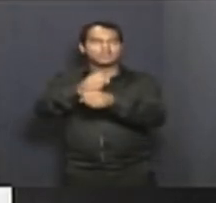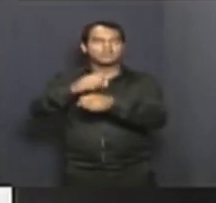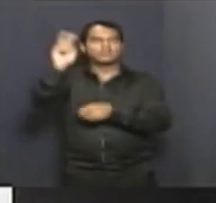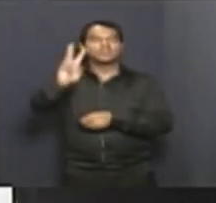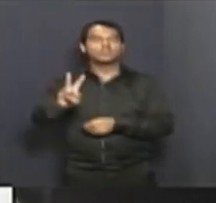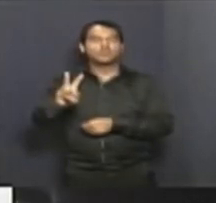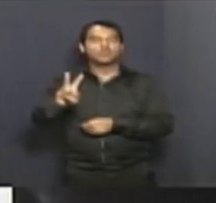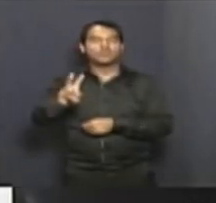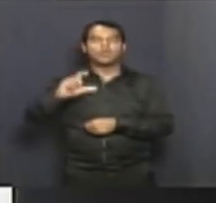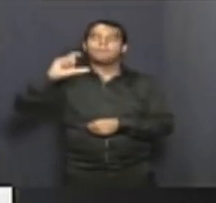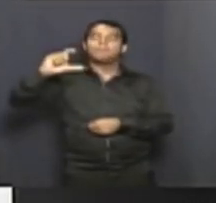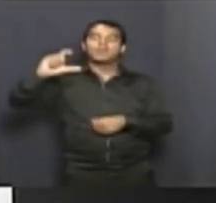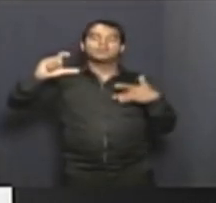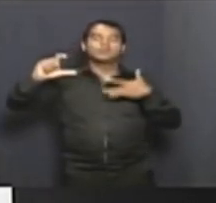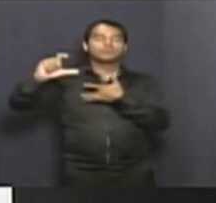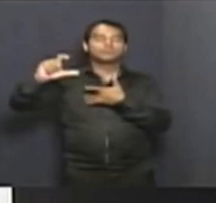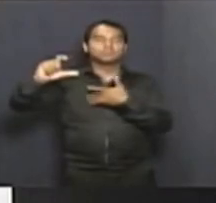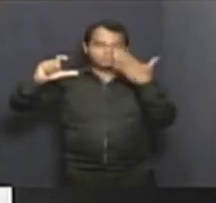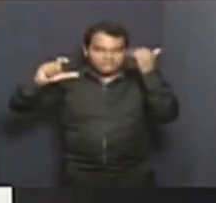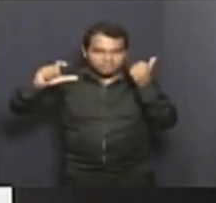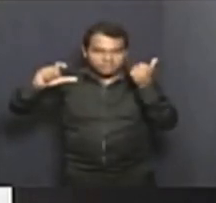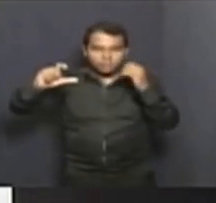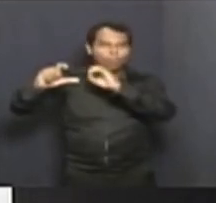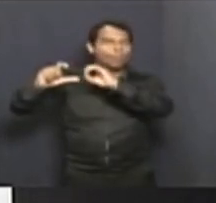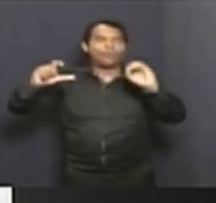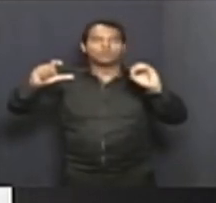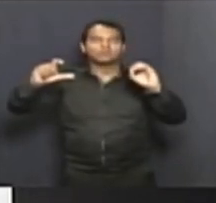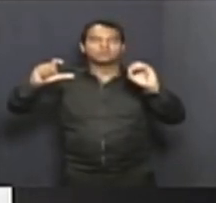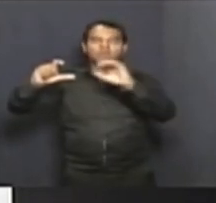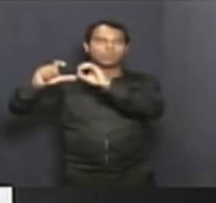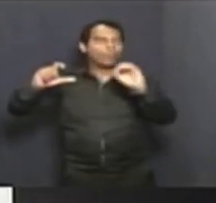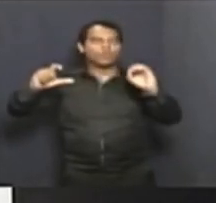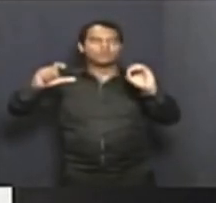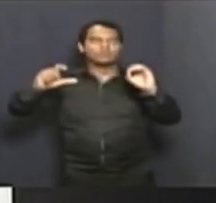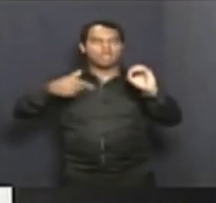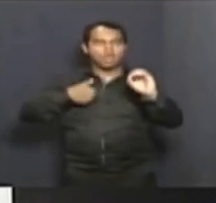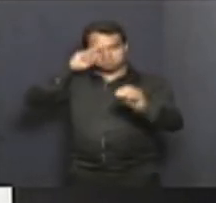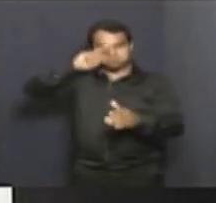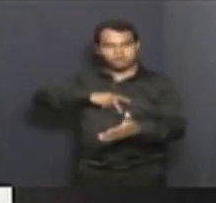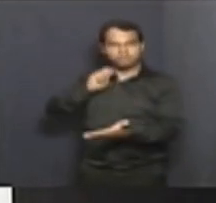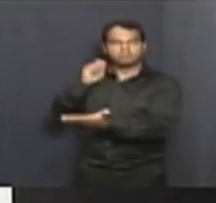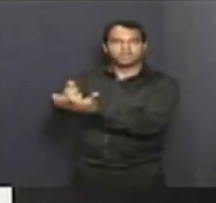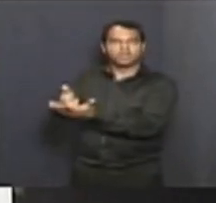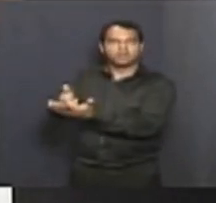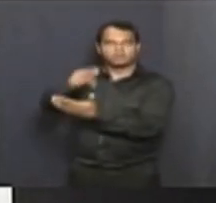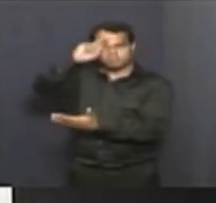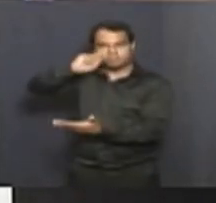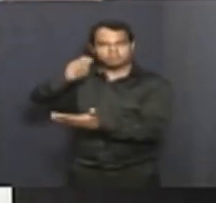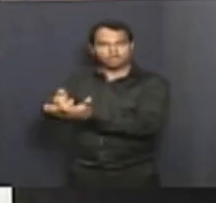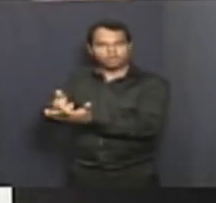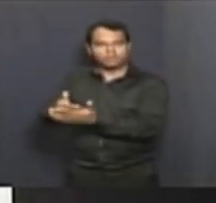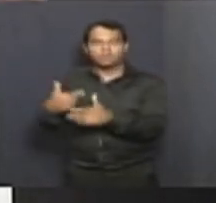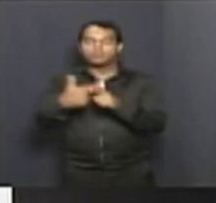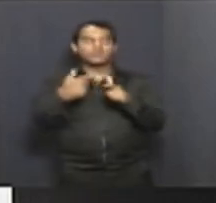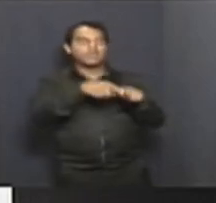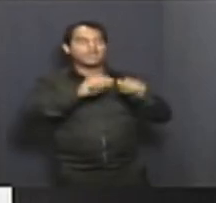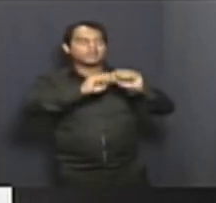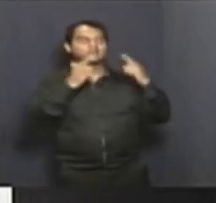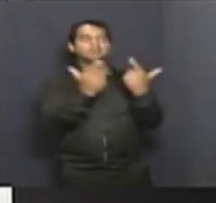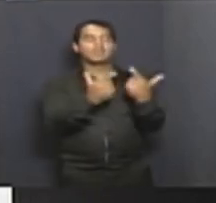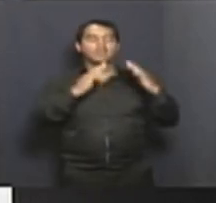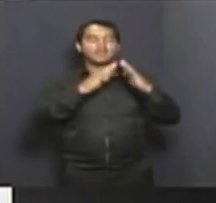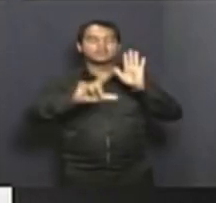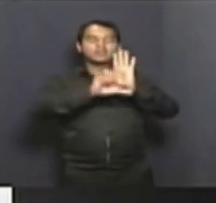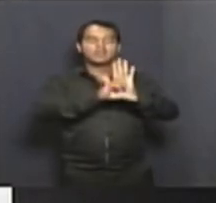saúde nenhum nenhum que sempre teve que pagar o meu povo o que é que uma casa de leis tem que